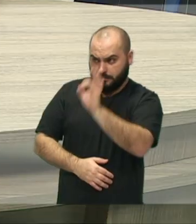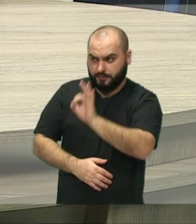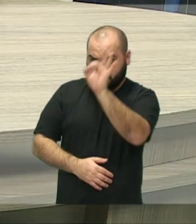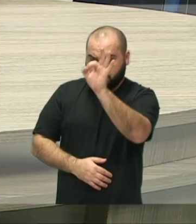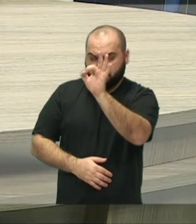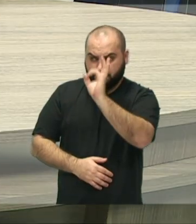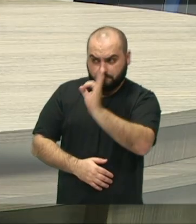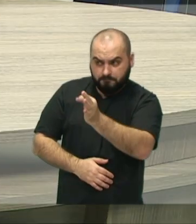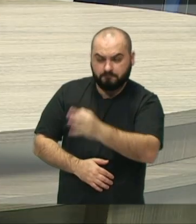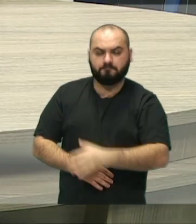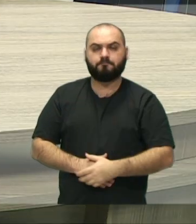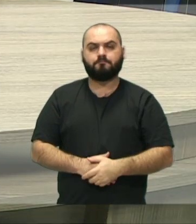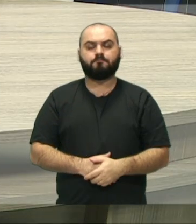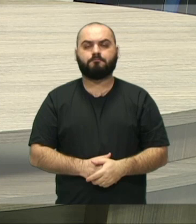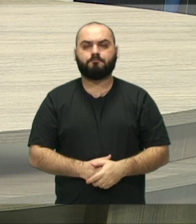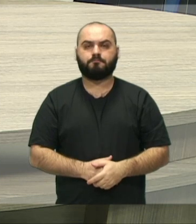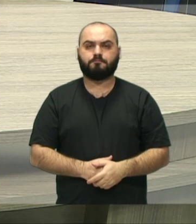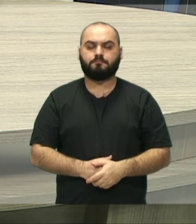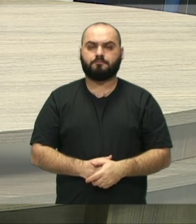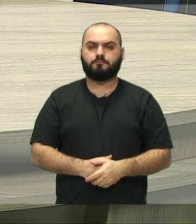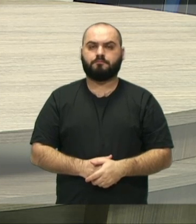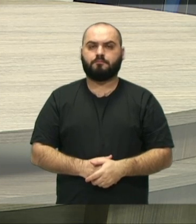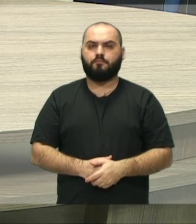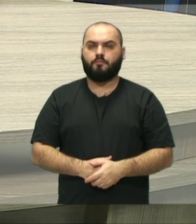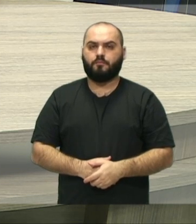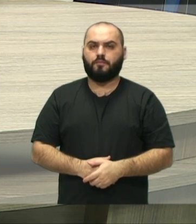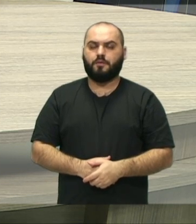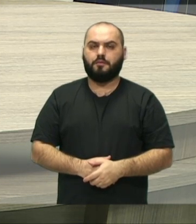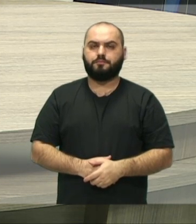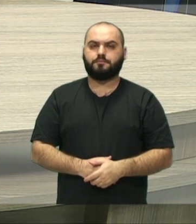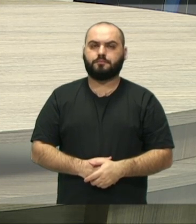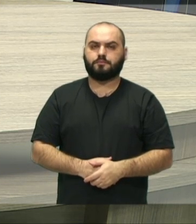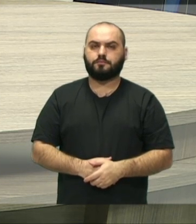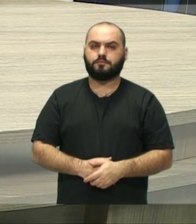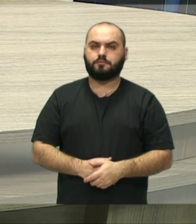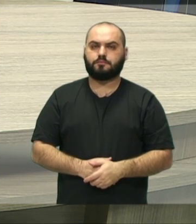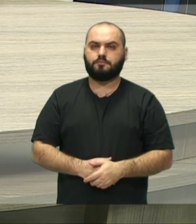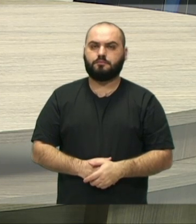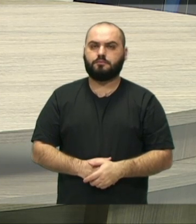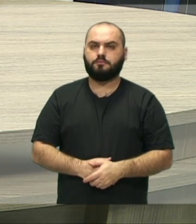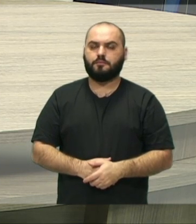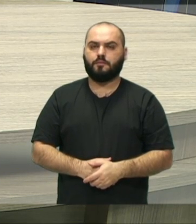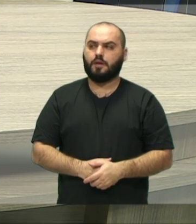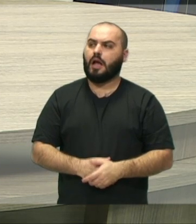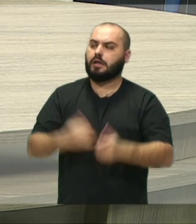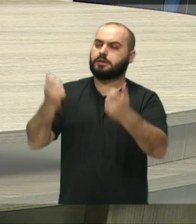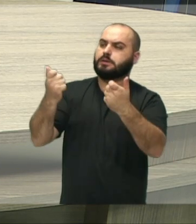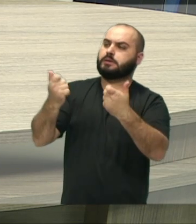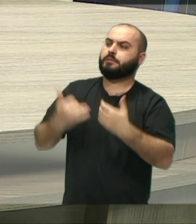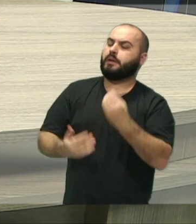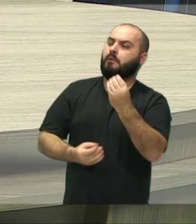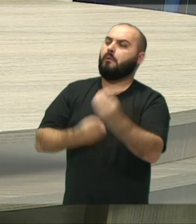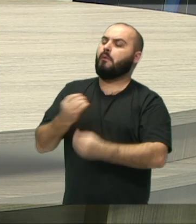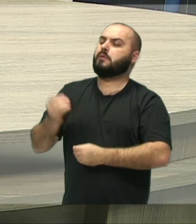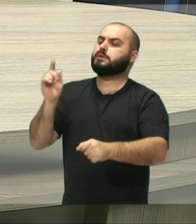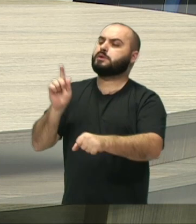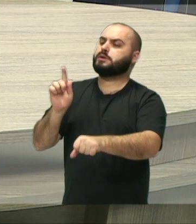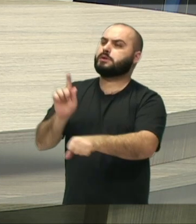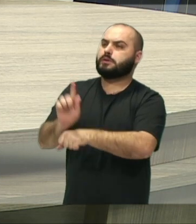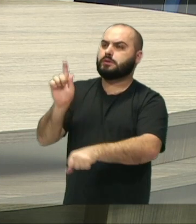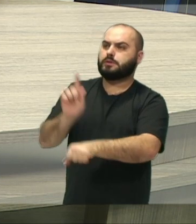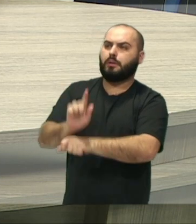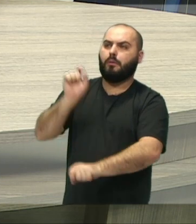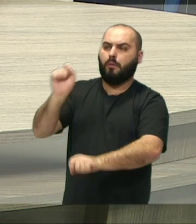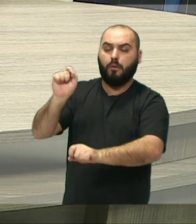Como é que é para vocês, como é que foi essa gestão de imaginar que tinha que se fazer